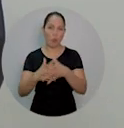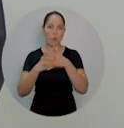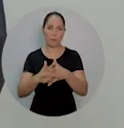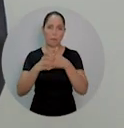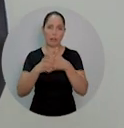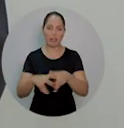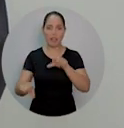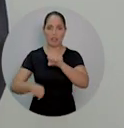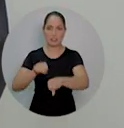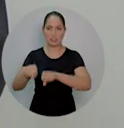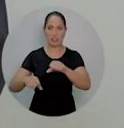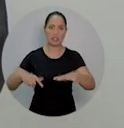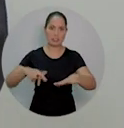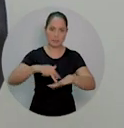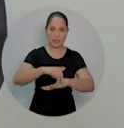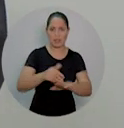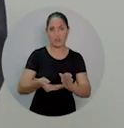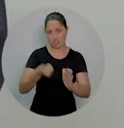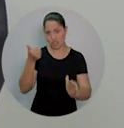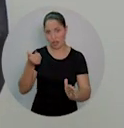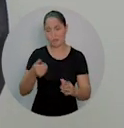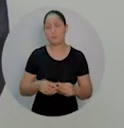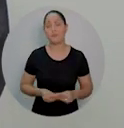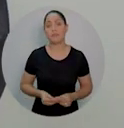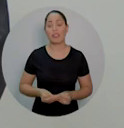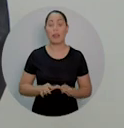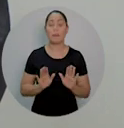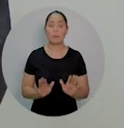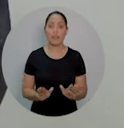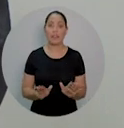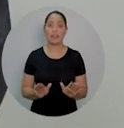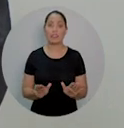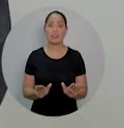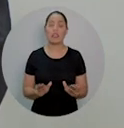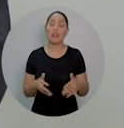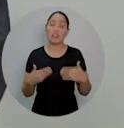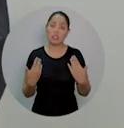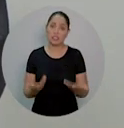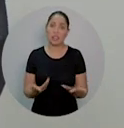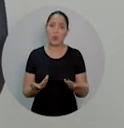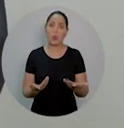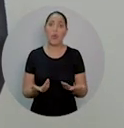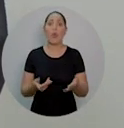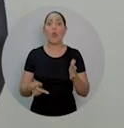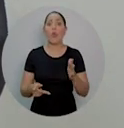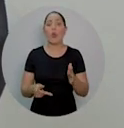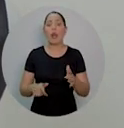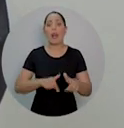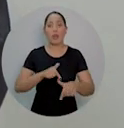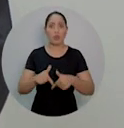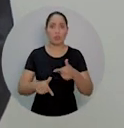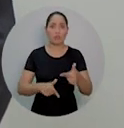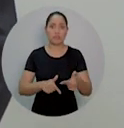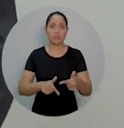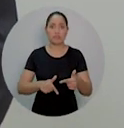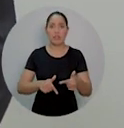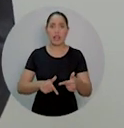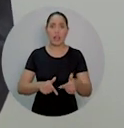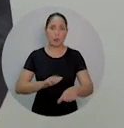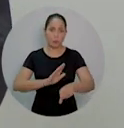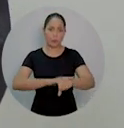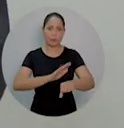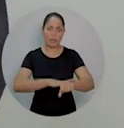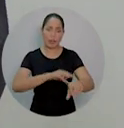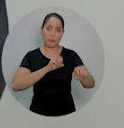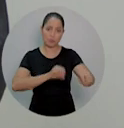um ciclista e um pedestre. E resolveram então aplicar o tempo